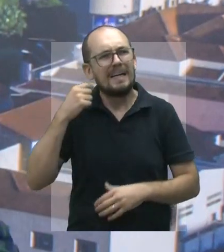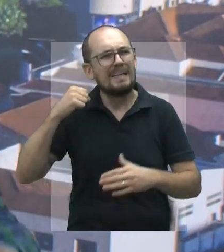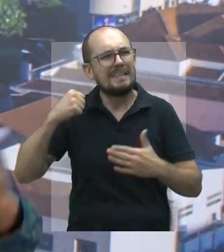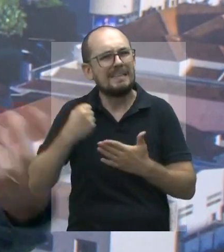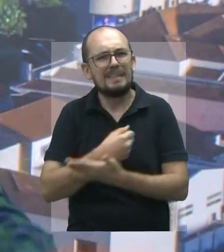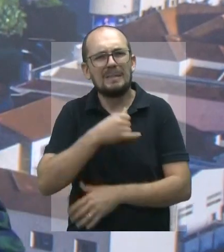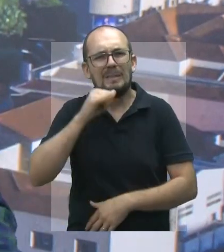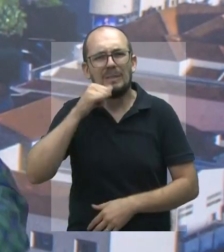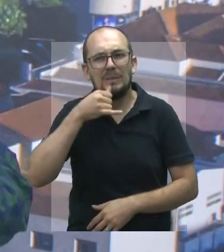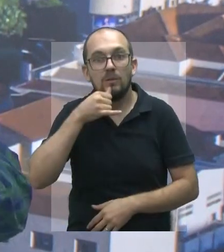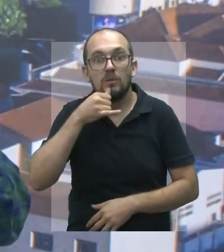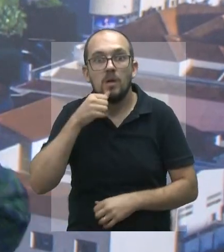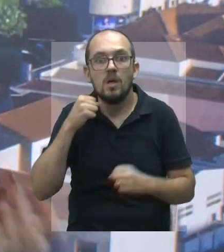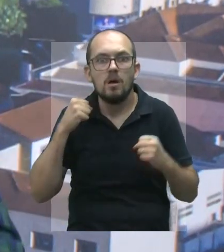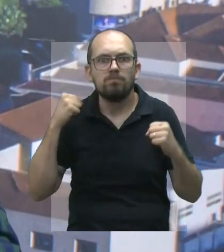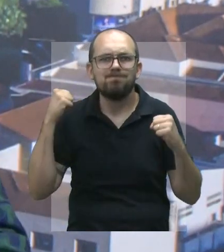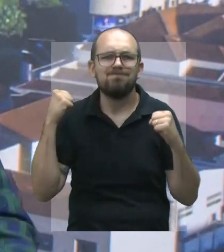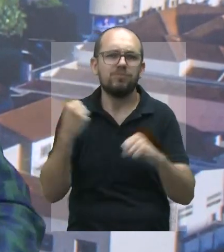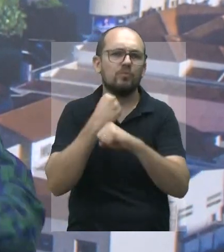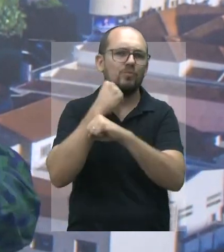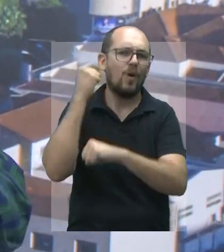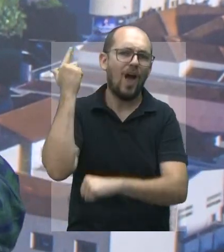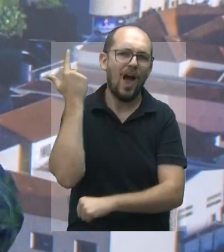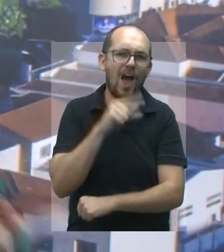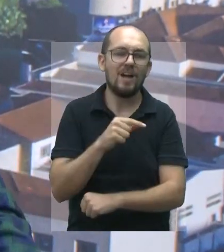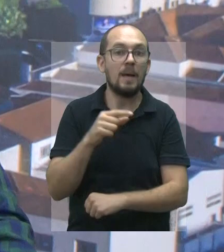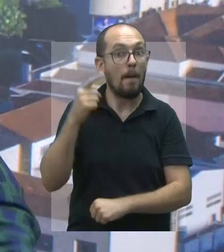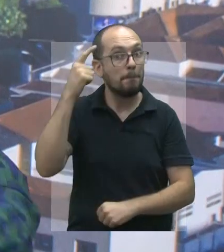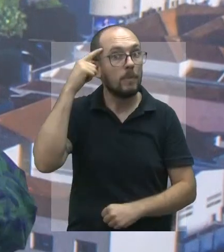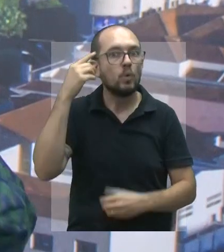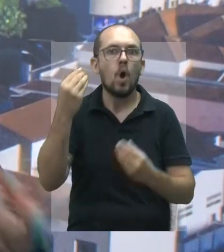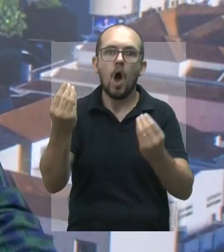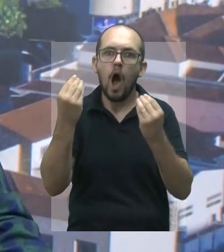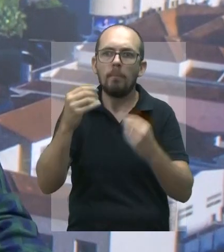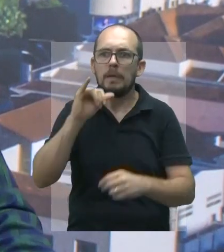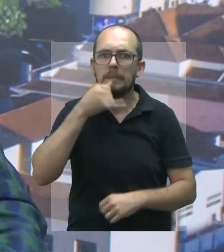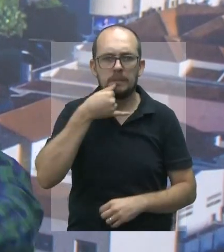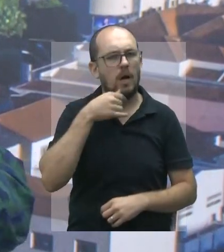final se o 15 perdesse, ia entristecer muito os torcedores do 15, os